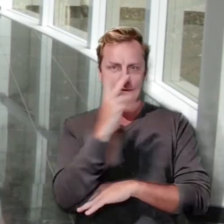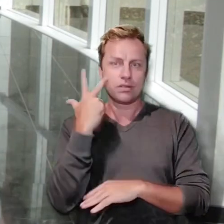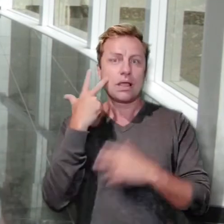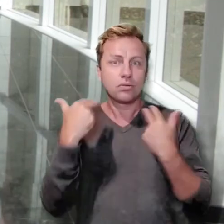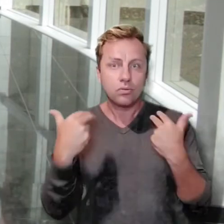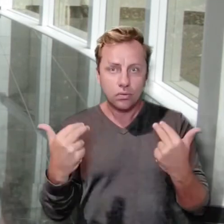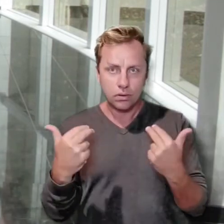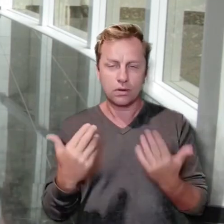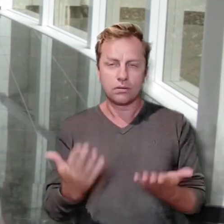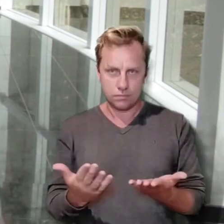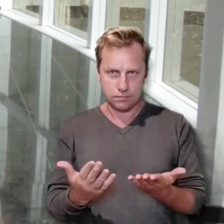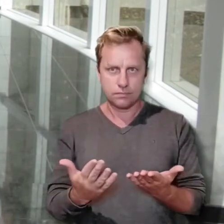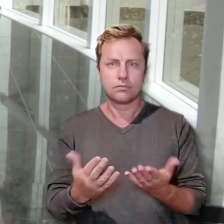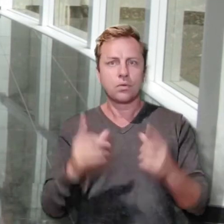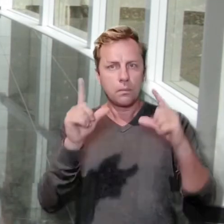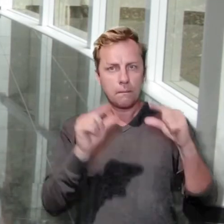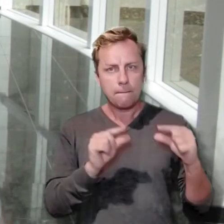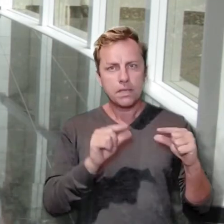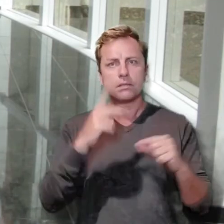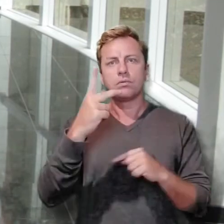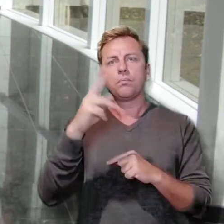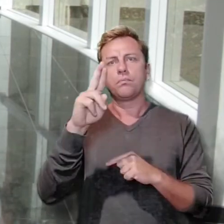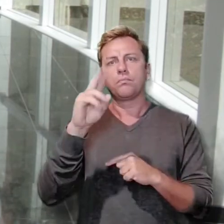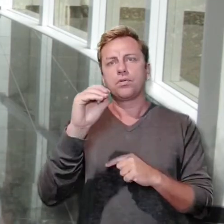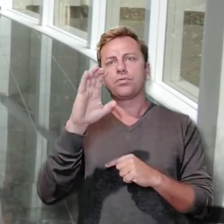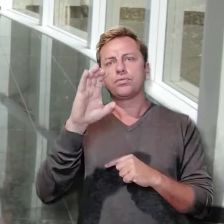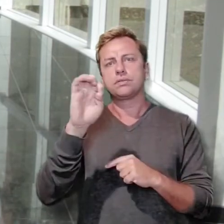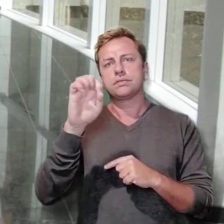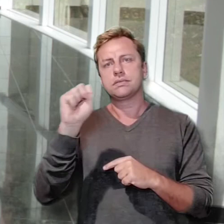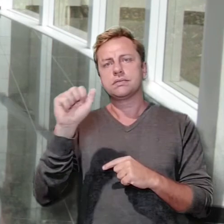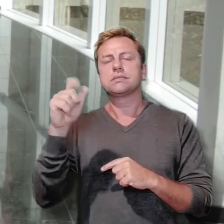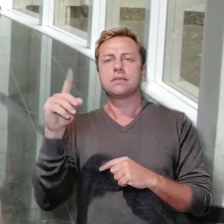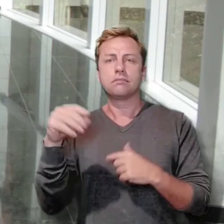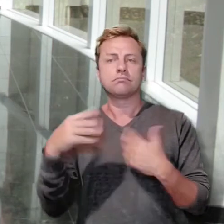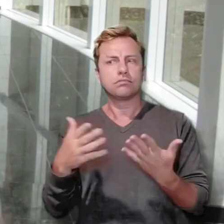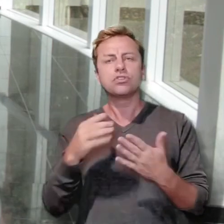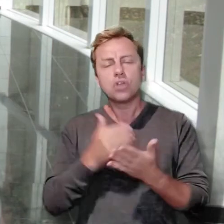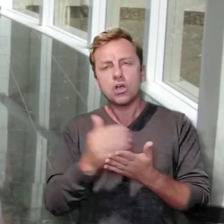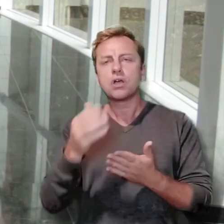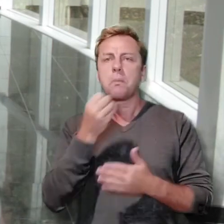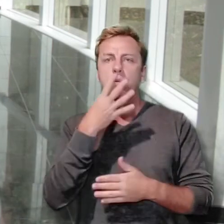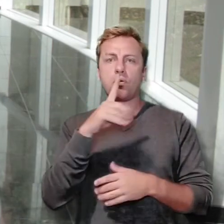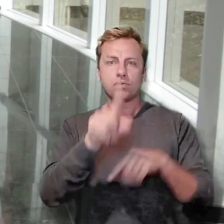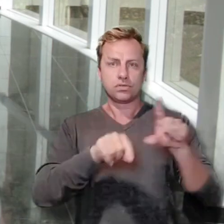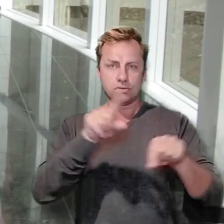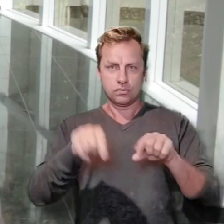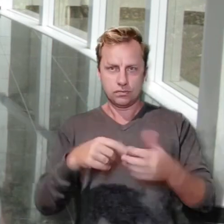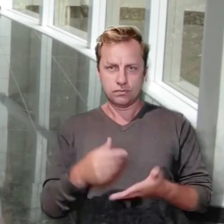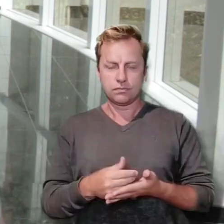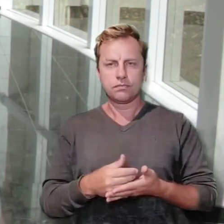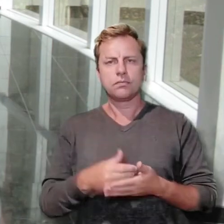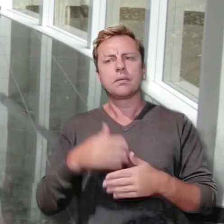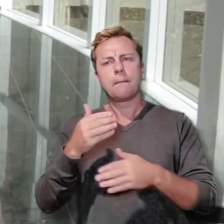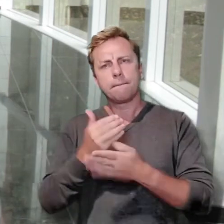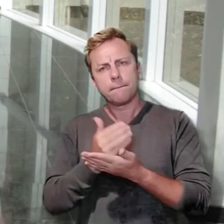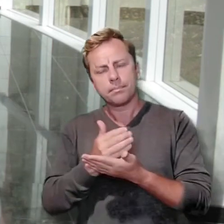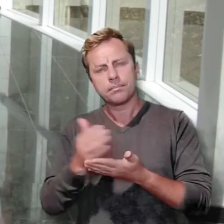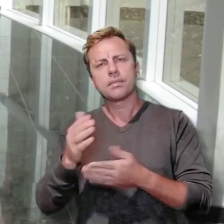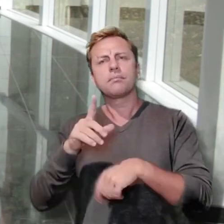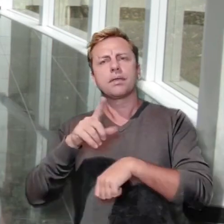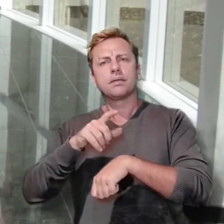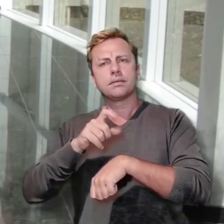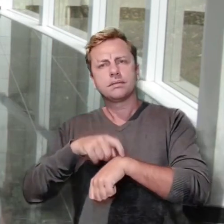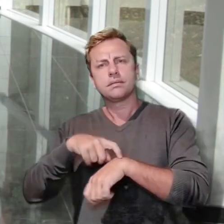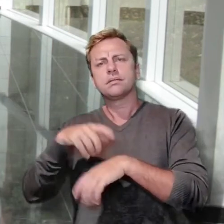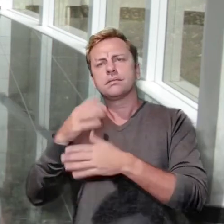na natureza, alimentos naturais ou minimamente processados. Com isso, você já vai estar fazendo boas escolhas. Passe mais tempo na